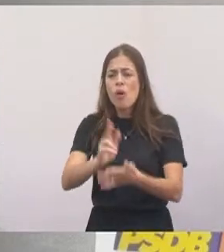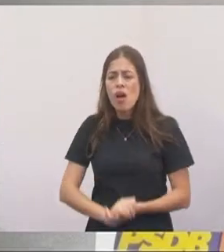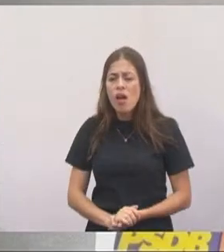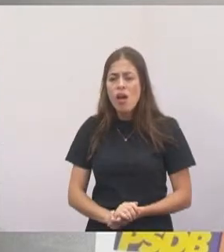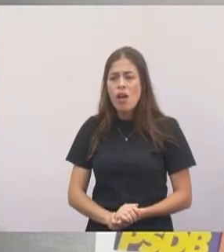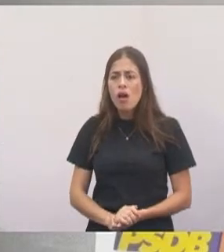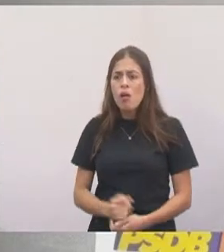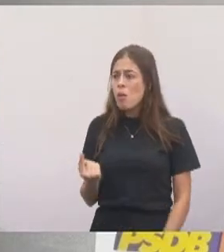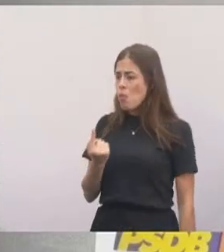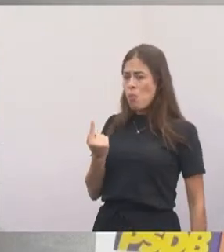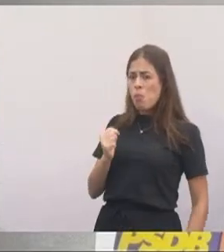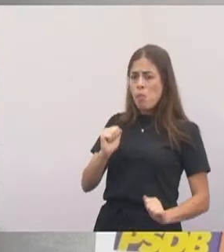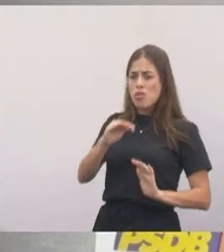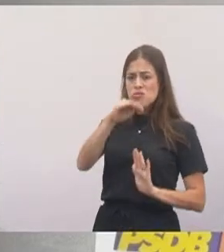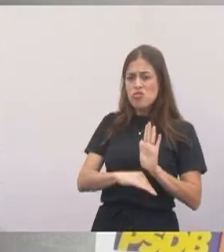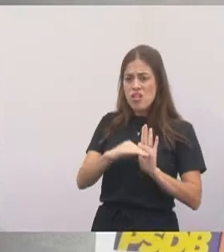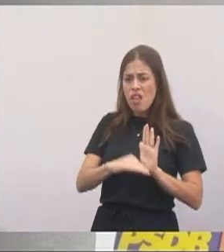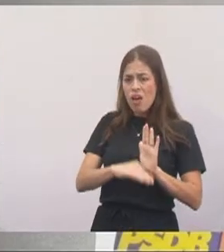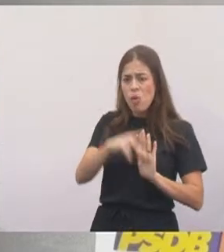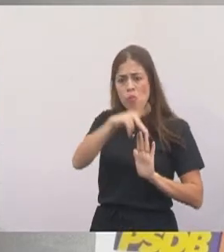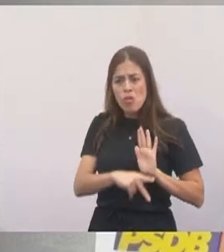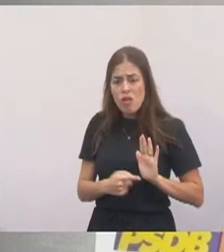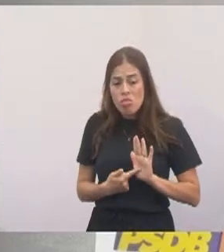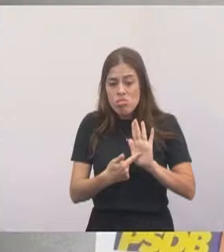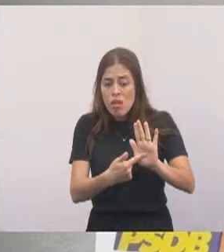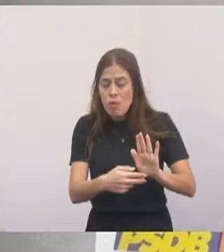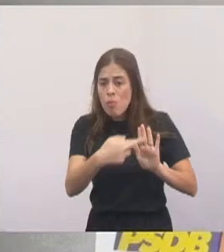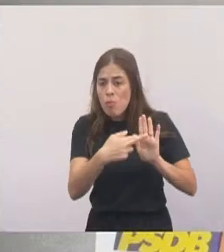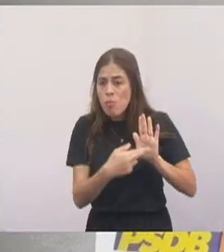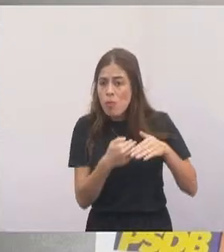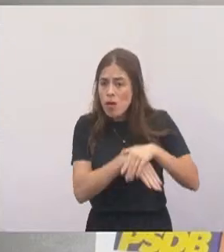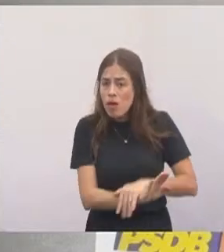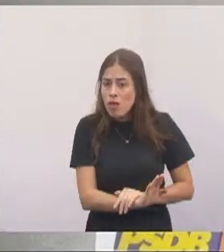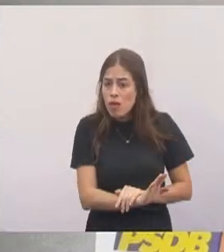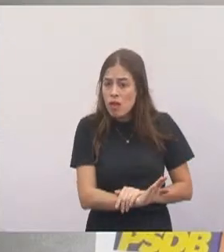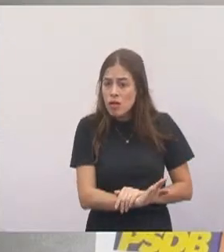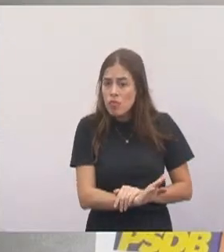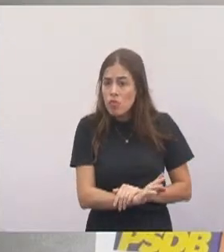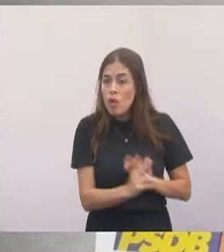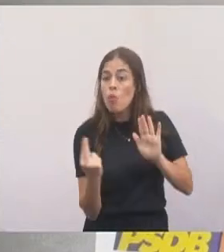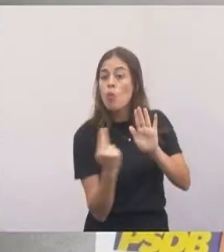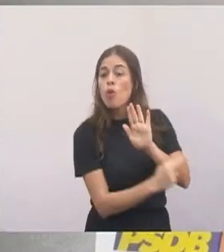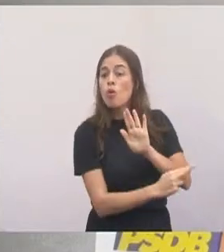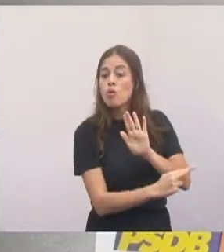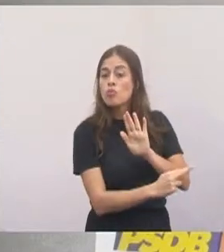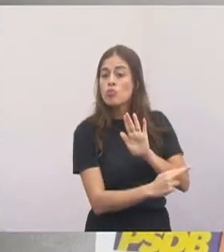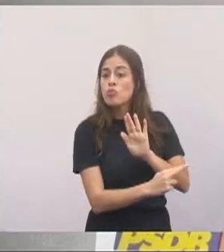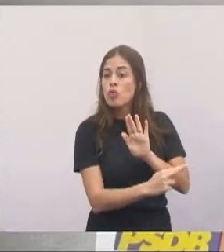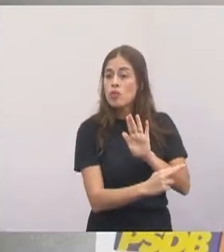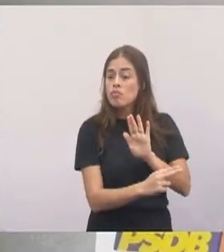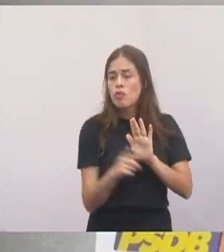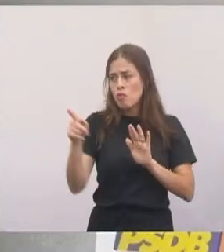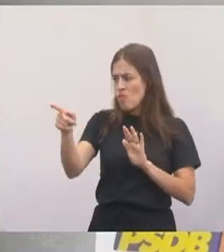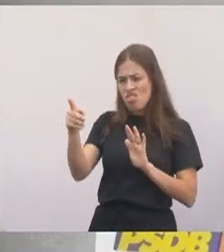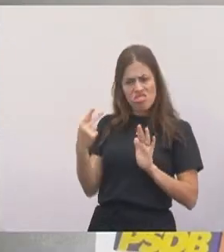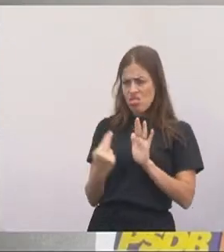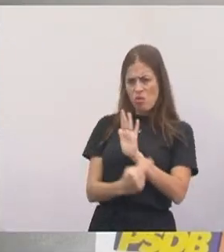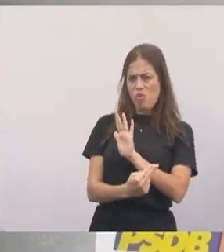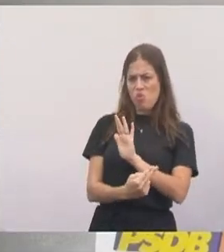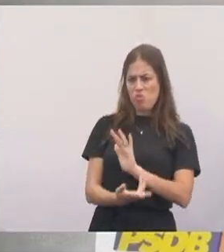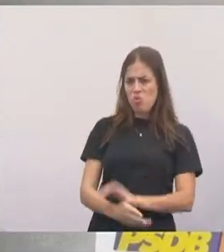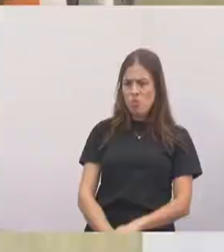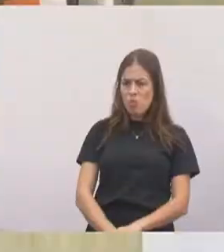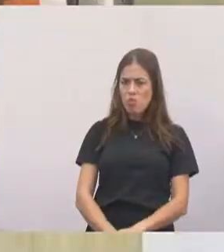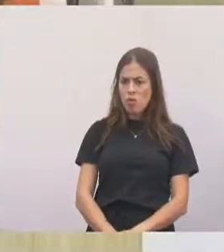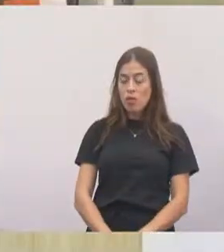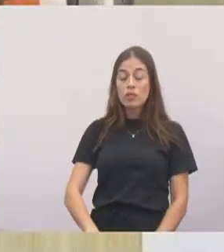A única pessoa que pode retirar esse projeto, que está no regimento interno, é o autor do projeto. E Vossa Excelência não é autor do projeto.